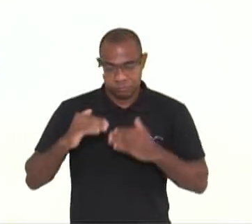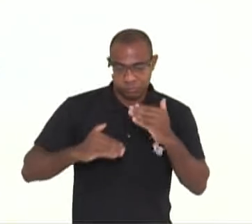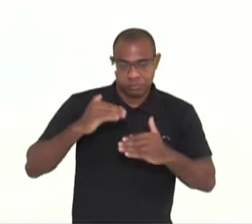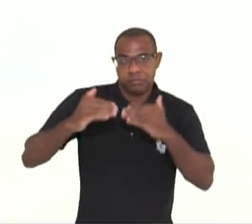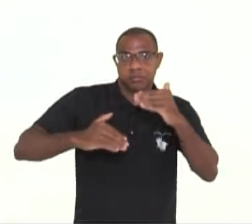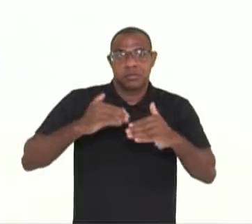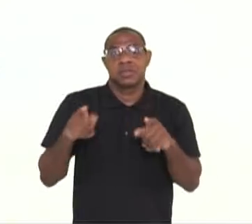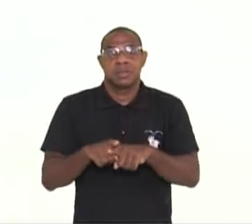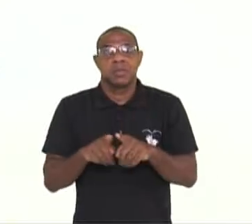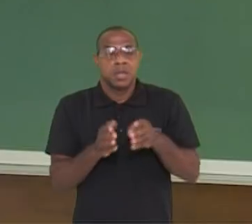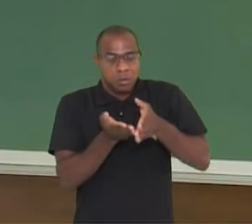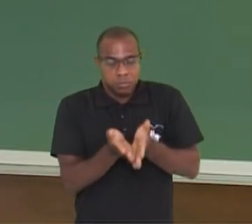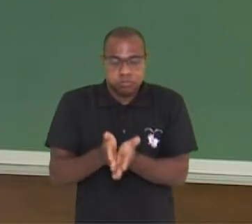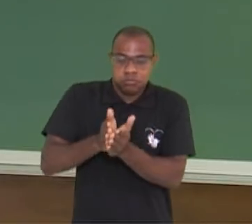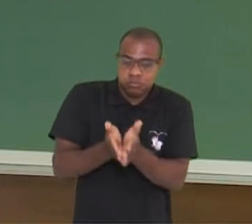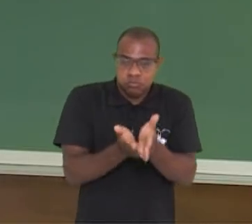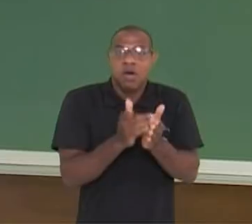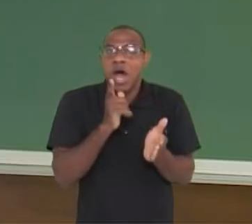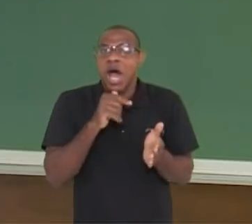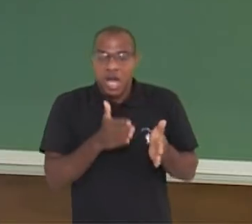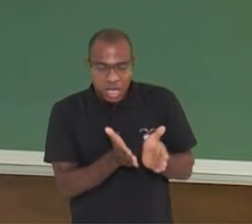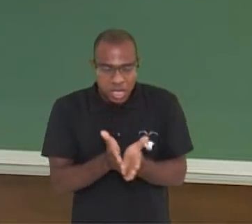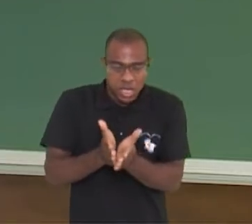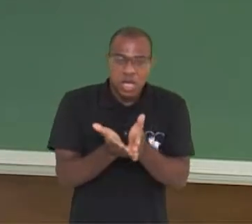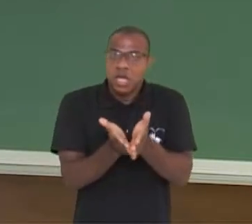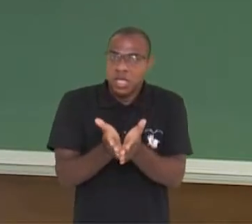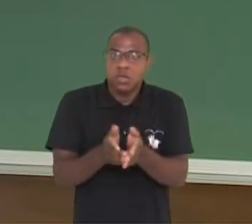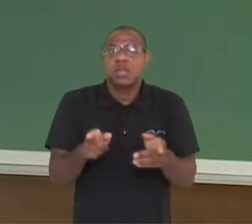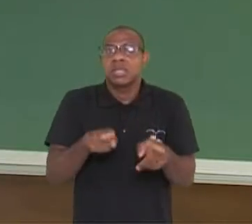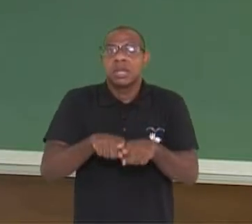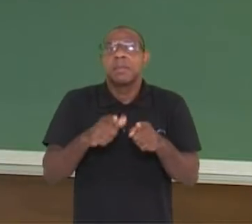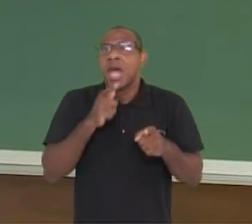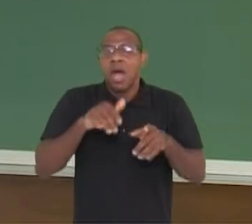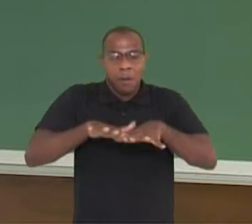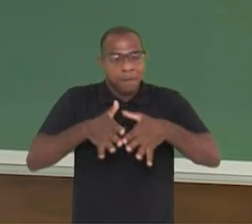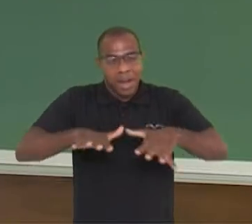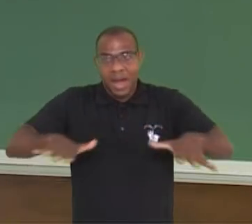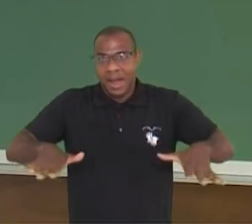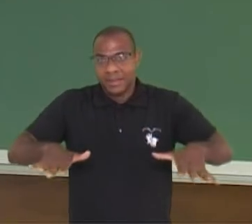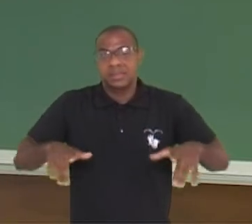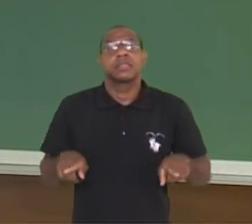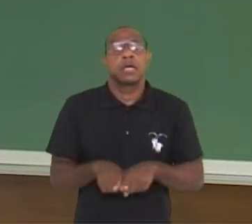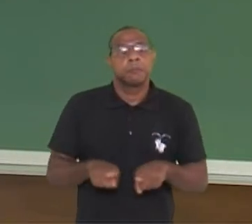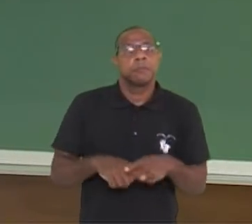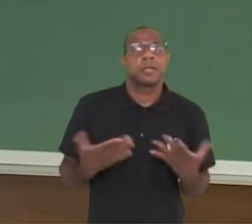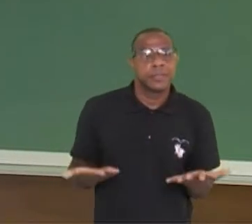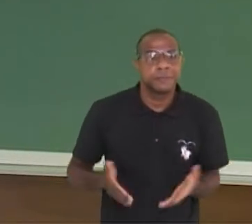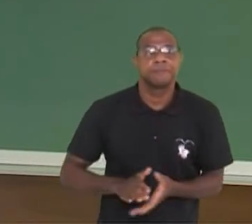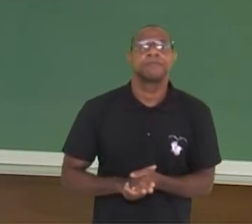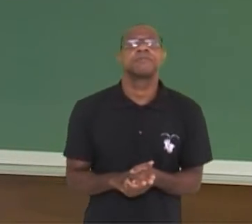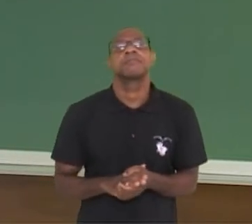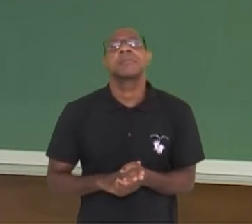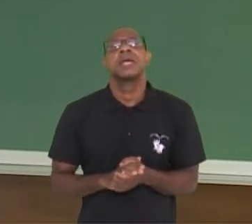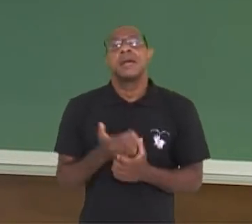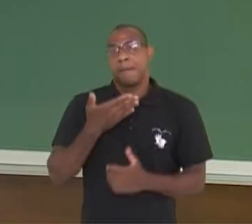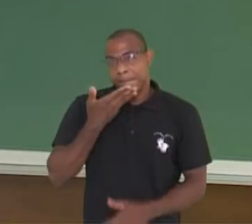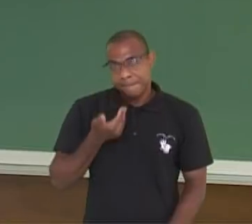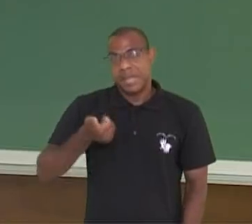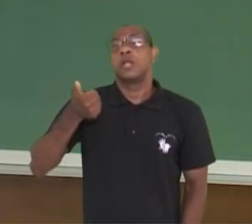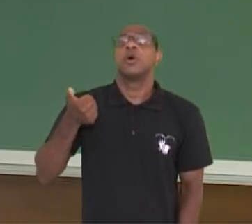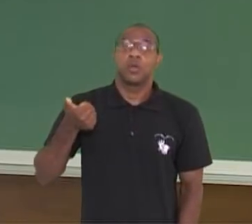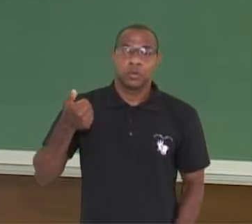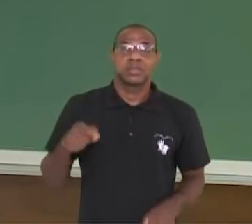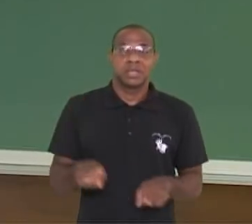por rios e por mares, melhorou muito mais esse transporte, barco a vapor aí, como grande consequência, as pontes agora de